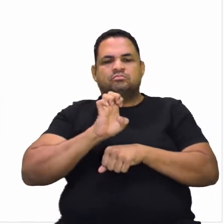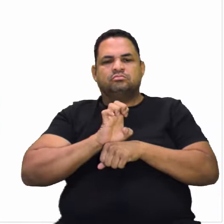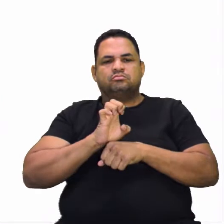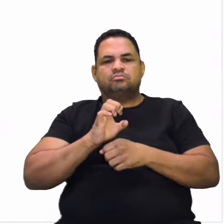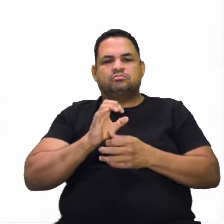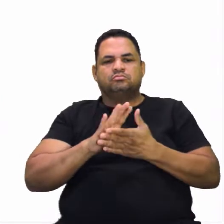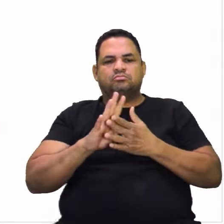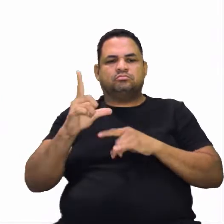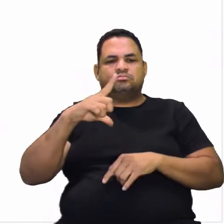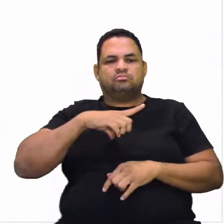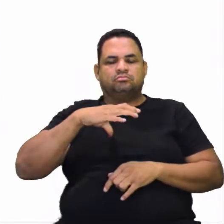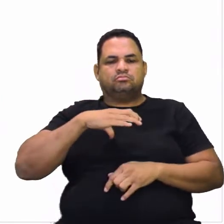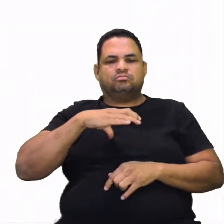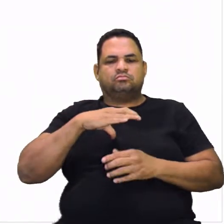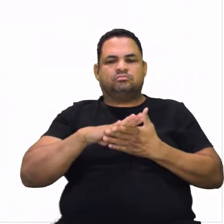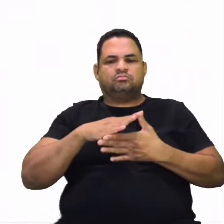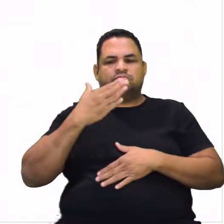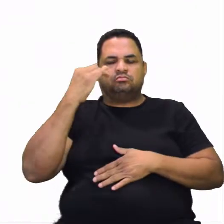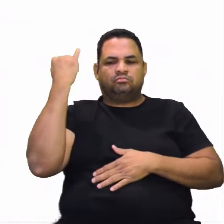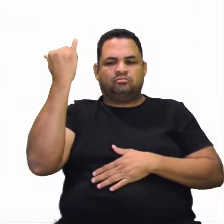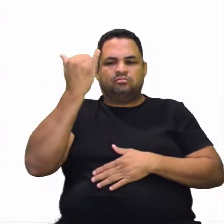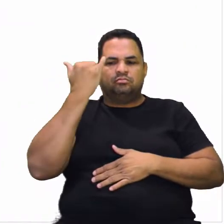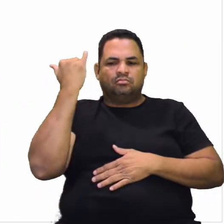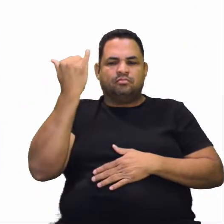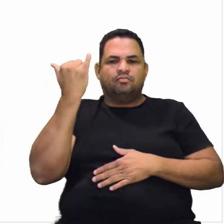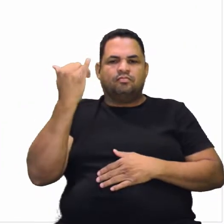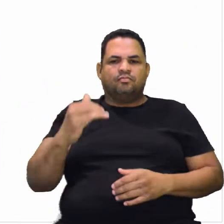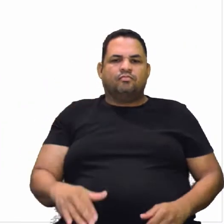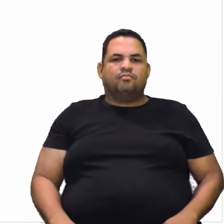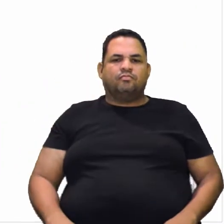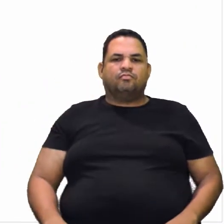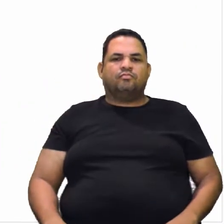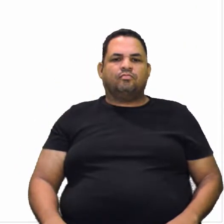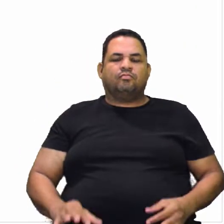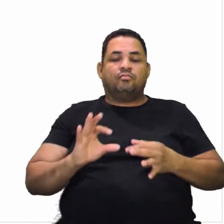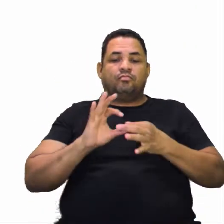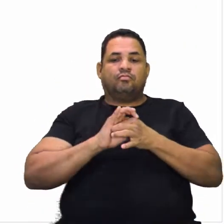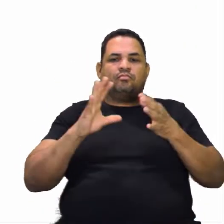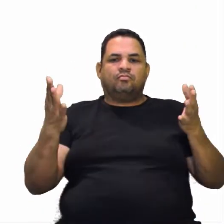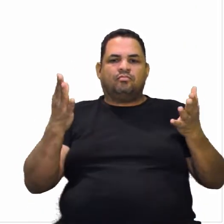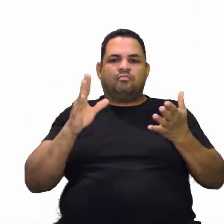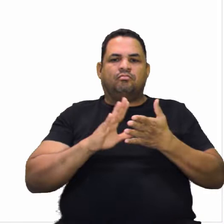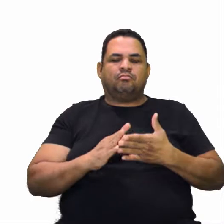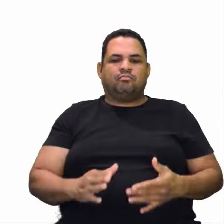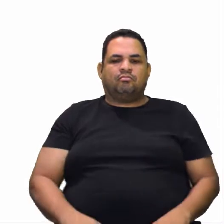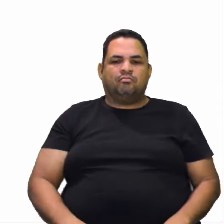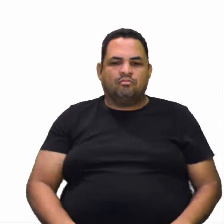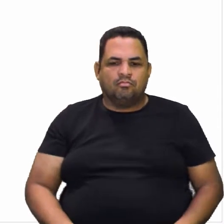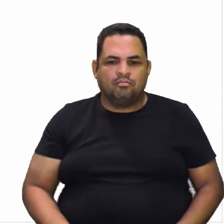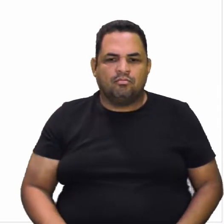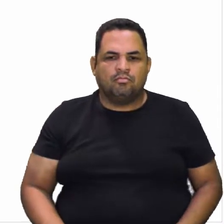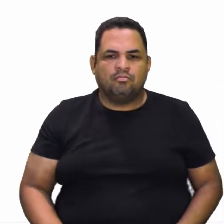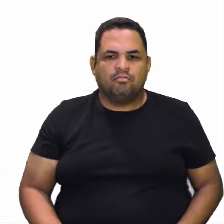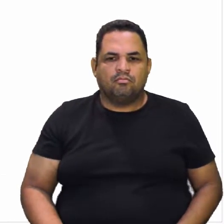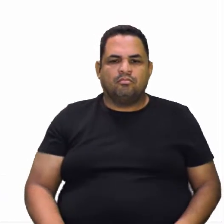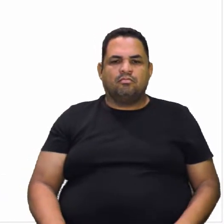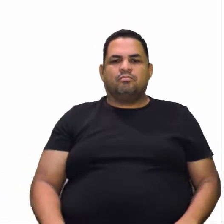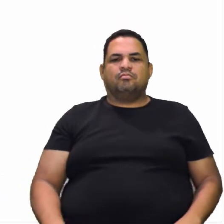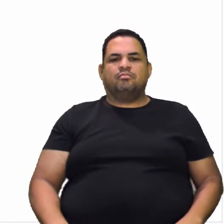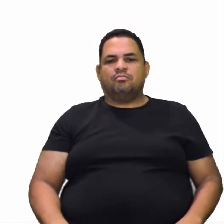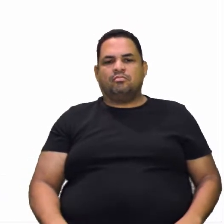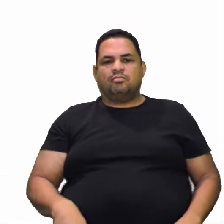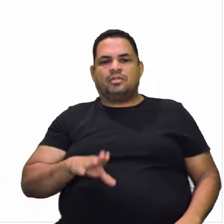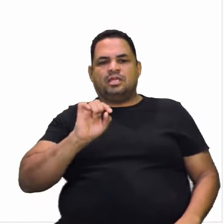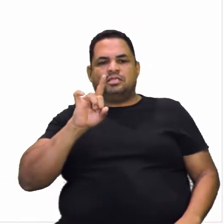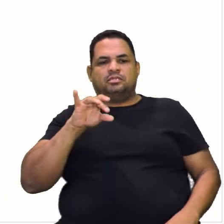ela possuía sua importância e sua independência. Uma não dependia da outra. Atenas não dependia de Esparta, Esparta não dependia de